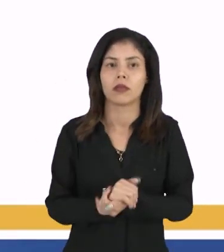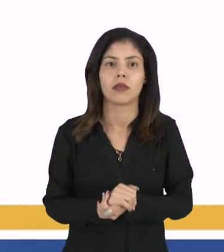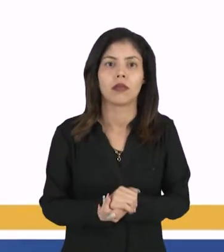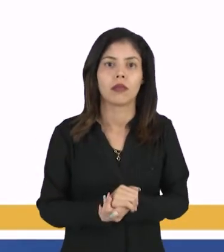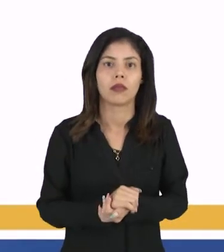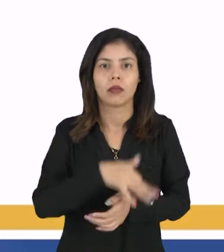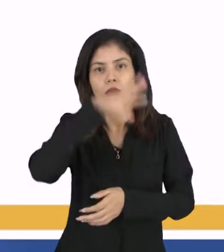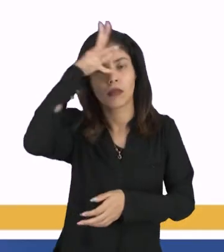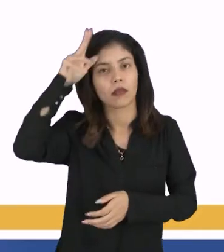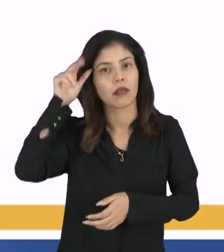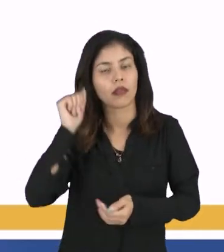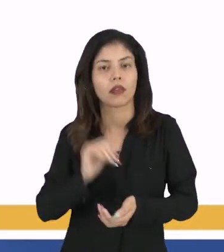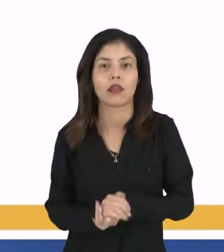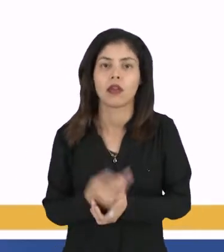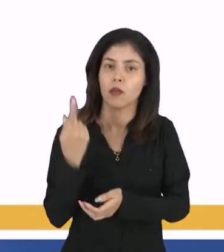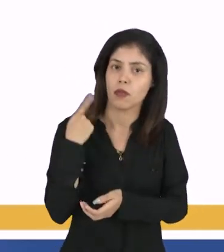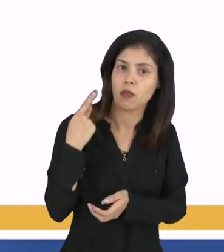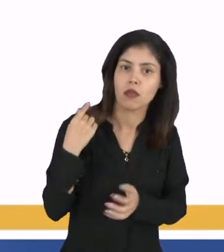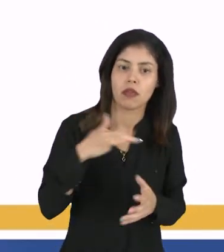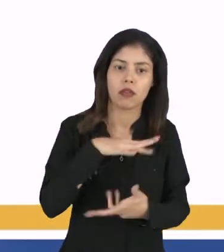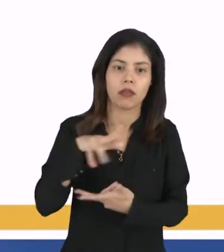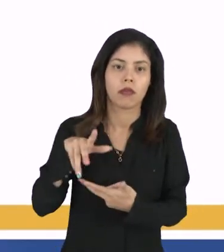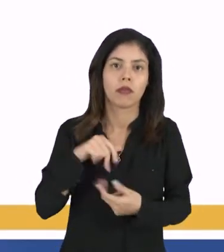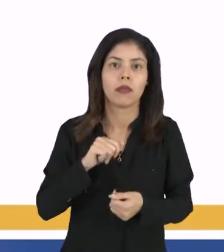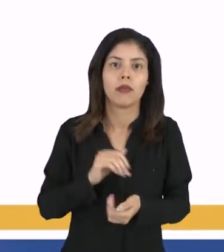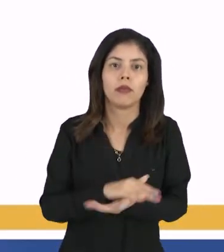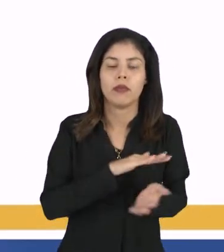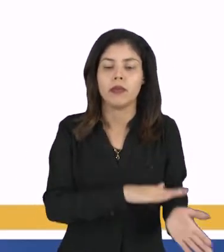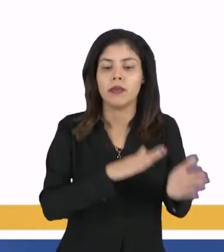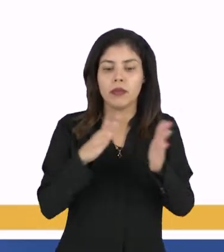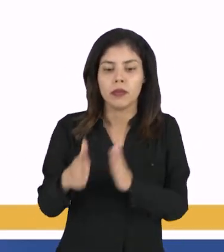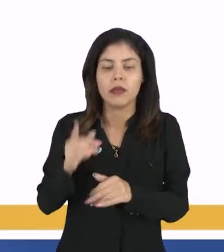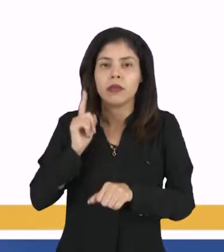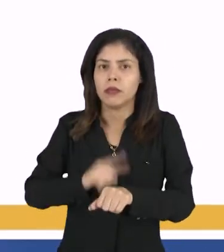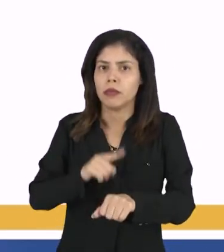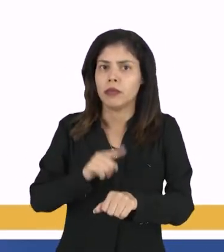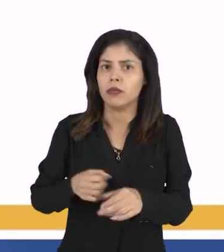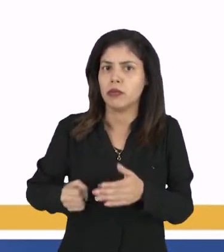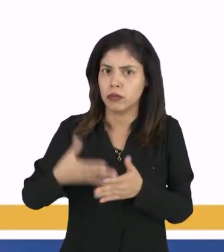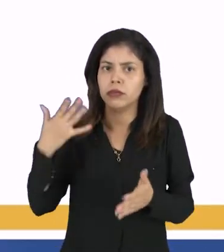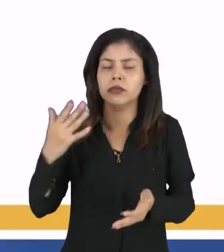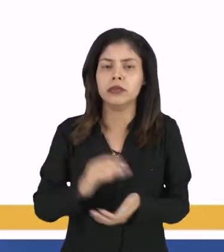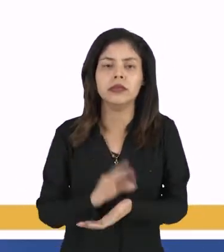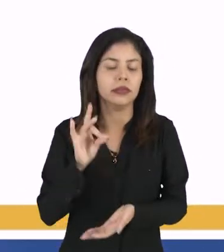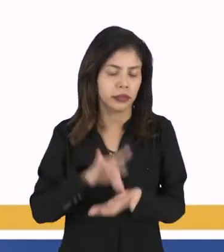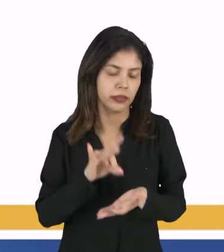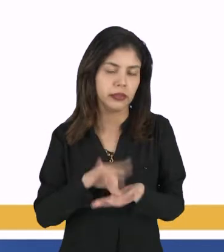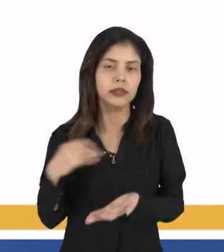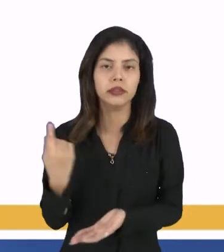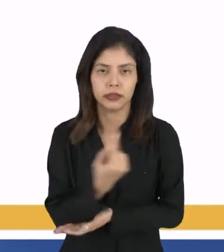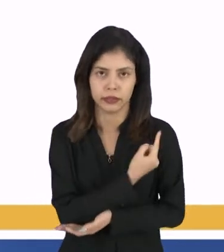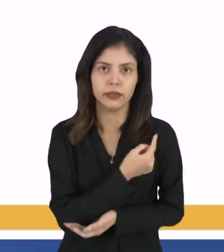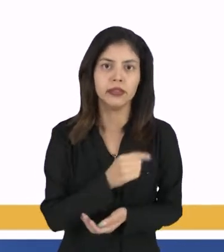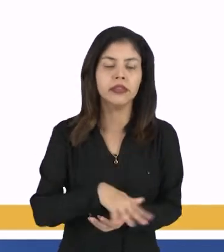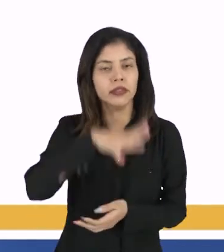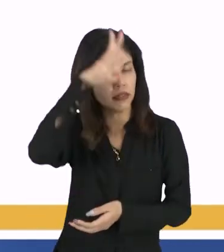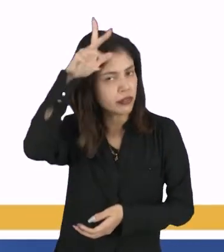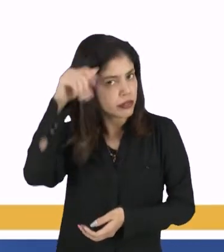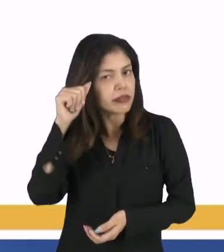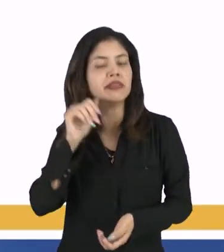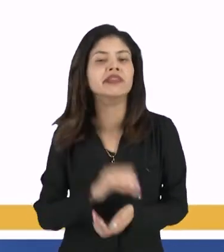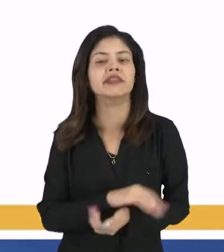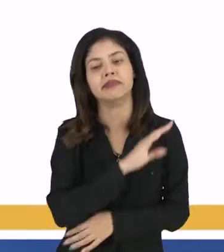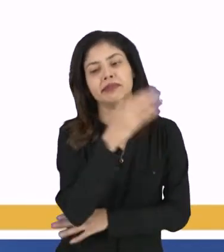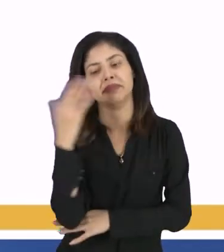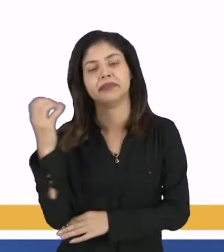a Amazônia é o pulmão do mundo, essa ideia ela foi passada por muito tempo como verdadeira para a gente, né, que a Amazônia é o pulmão do mundo,